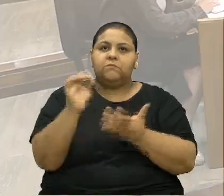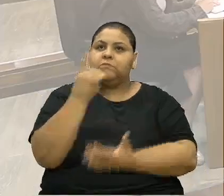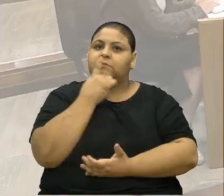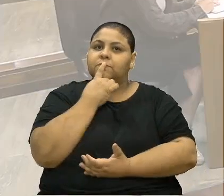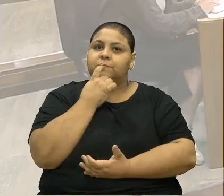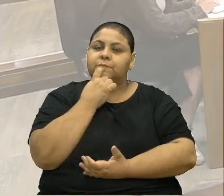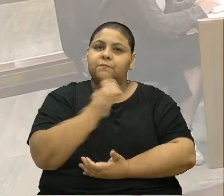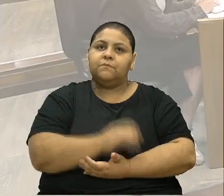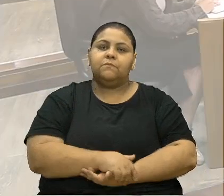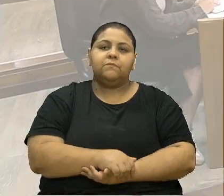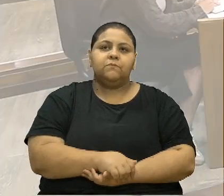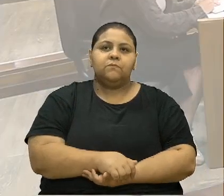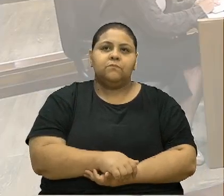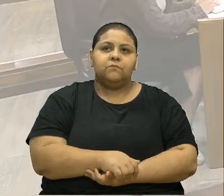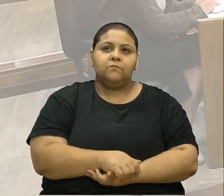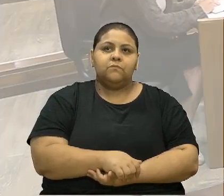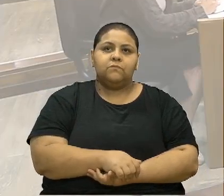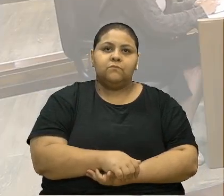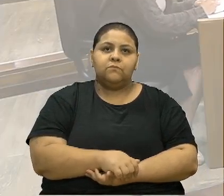Gere.